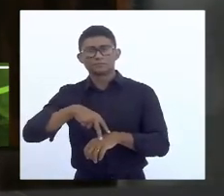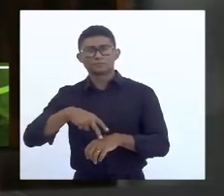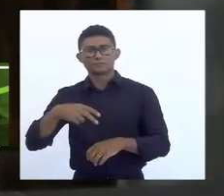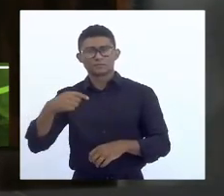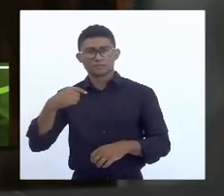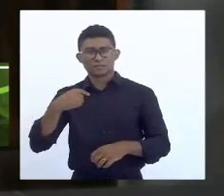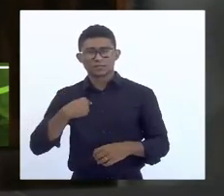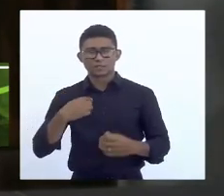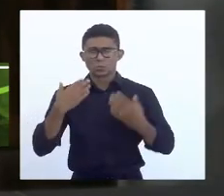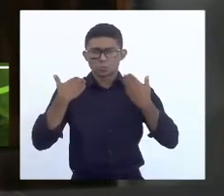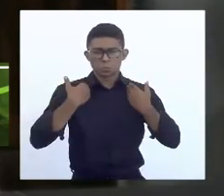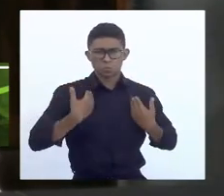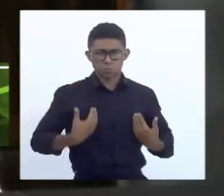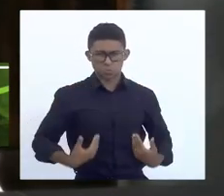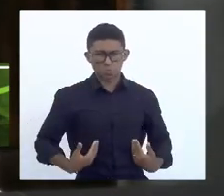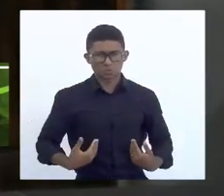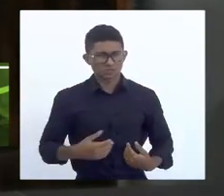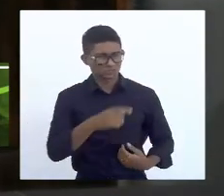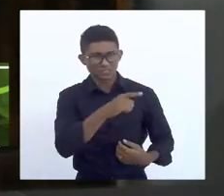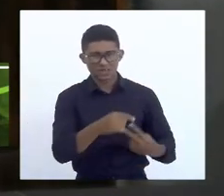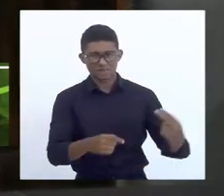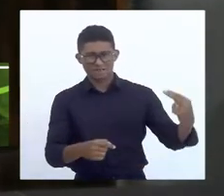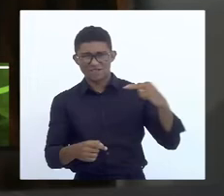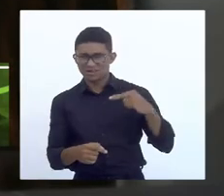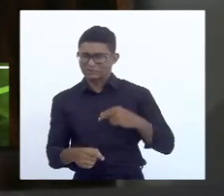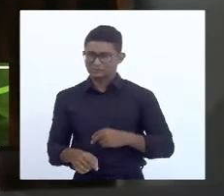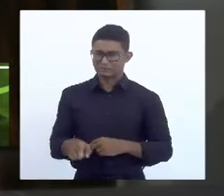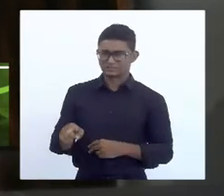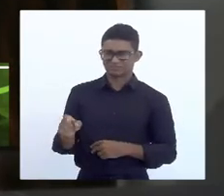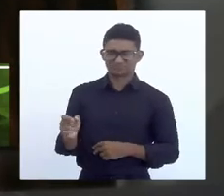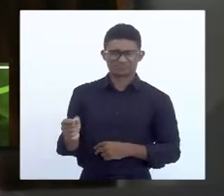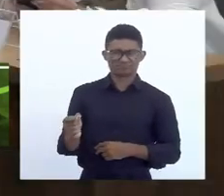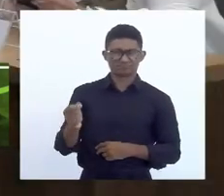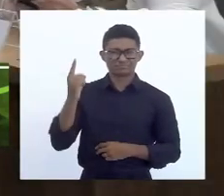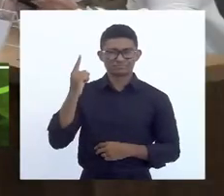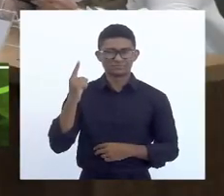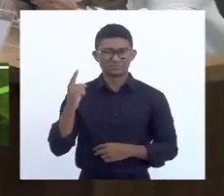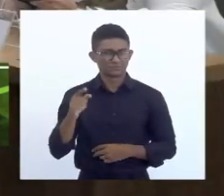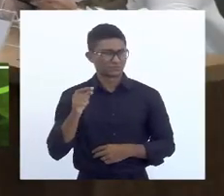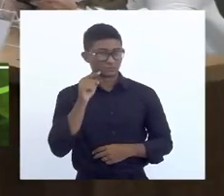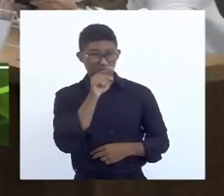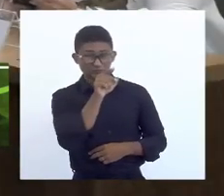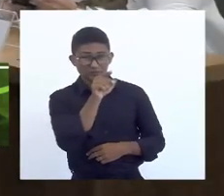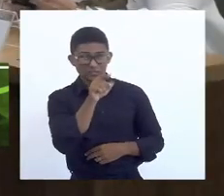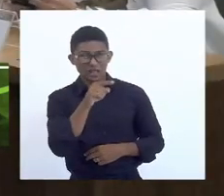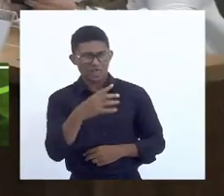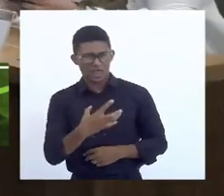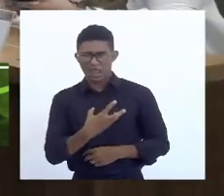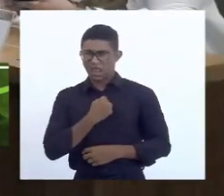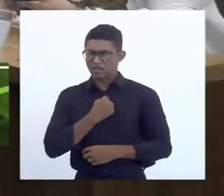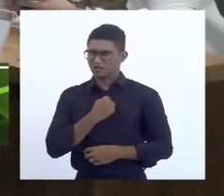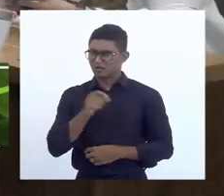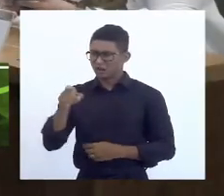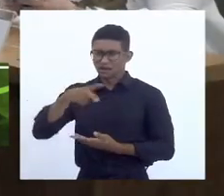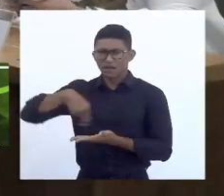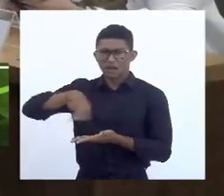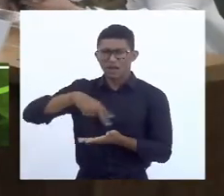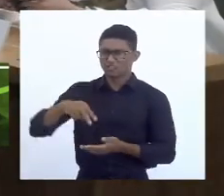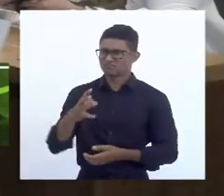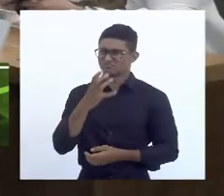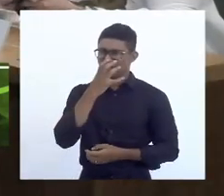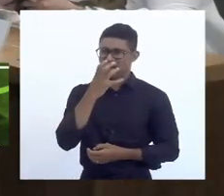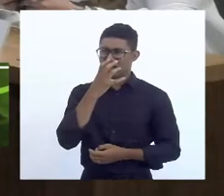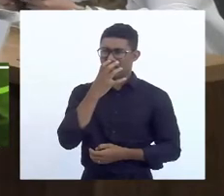o aborrece e você, surpreso, se admira ao me ver dançar